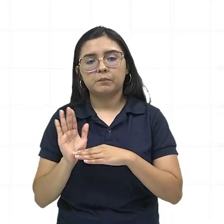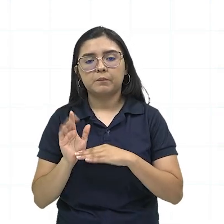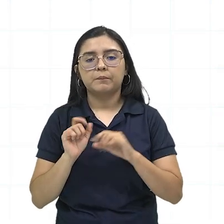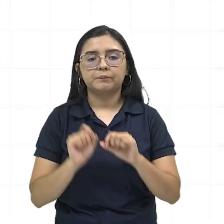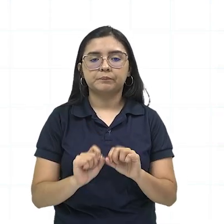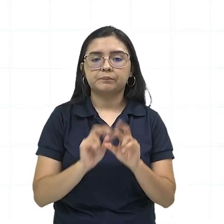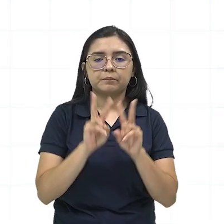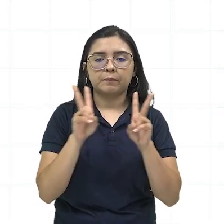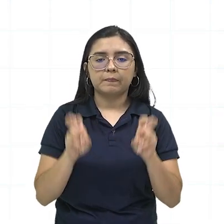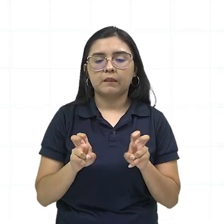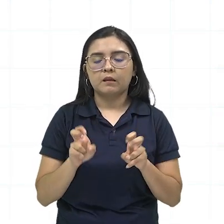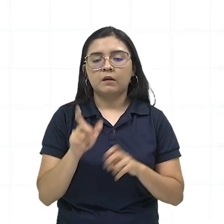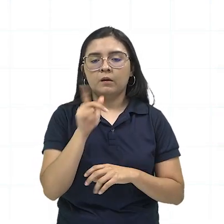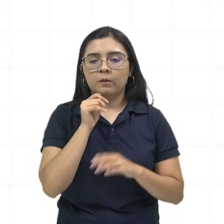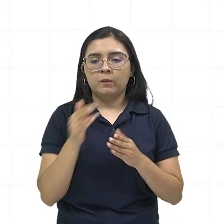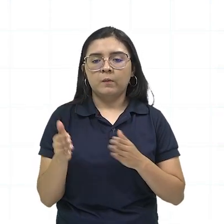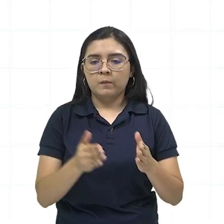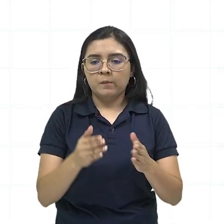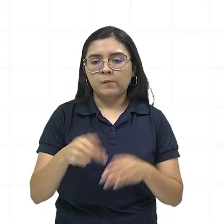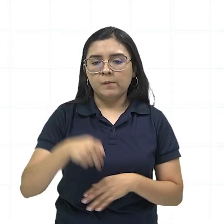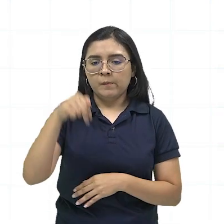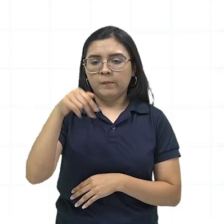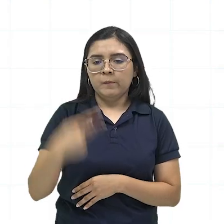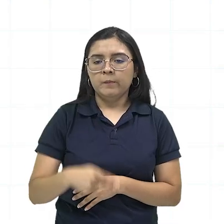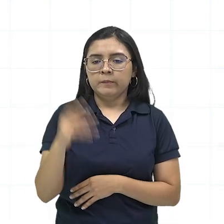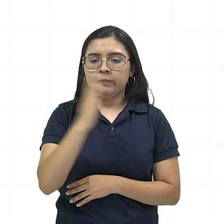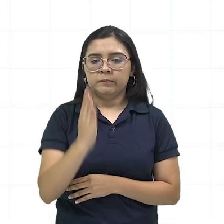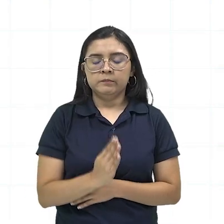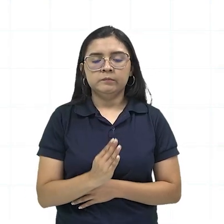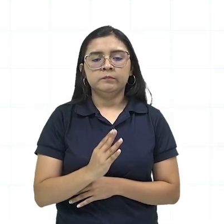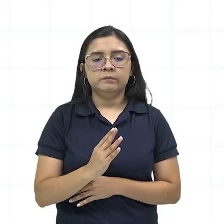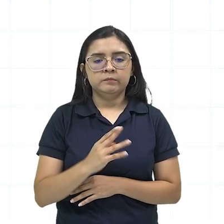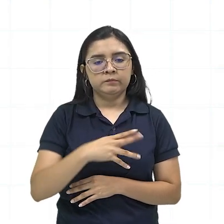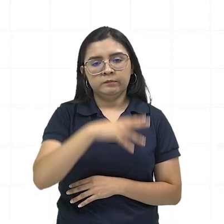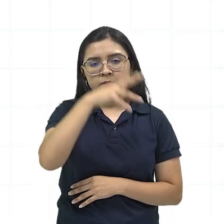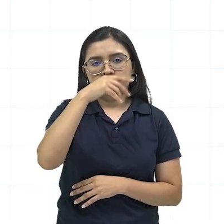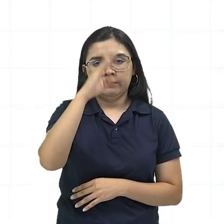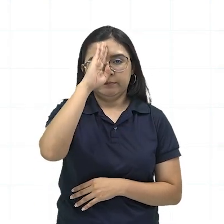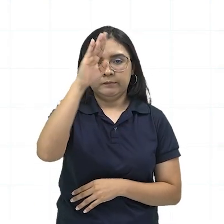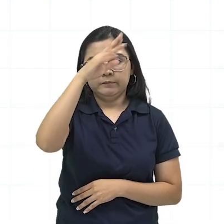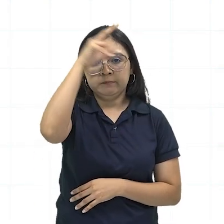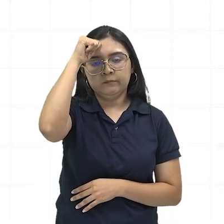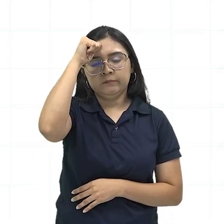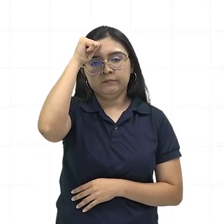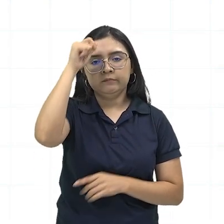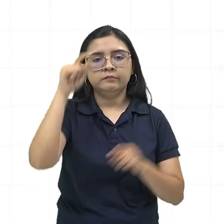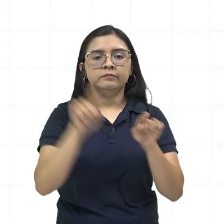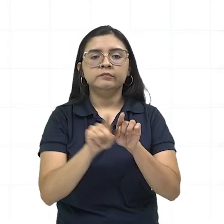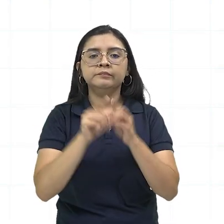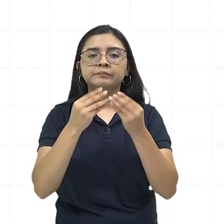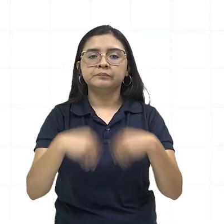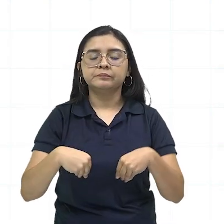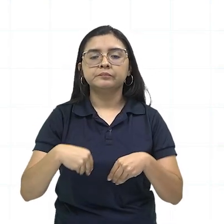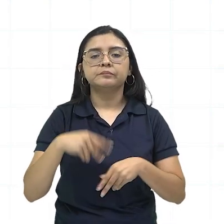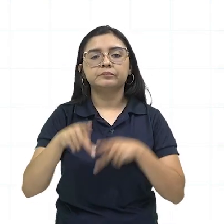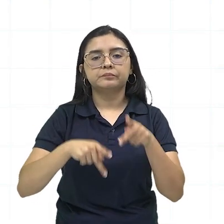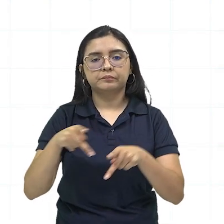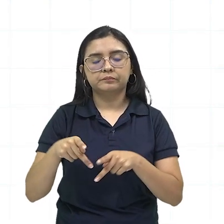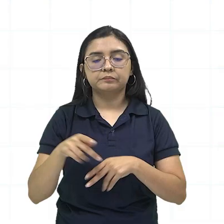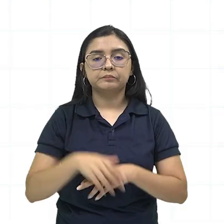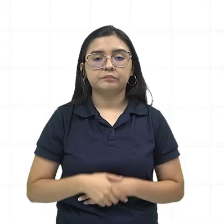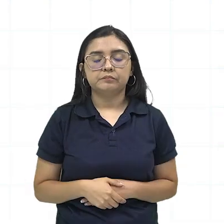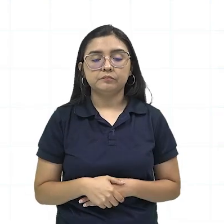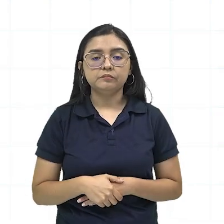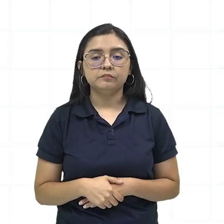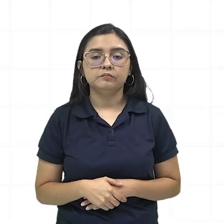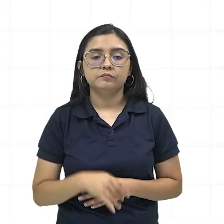sobre as secas no norte do Brasil, no Amazonas principalmente, de como afeta a população local. Tanto que